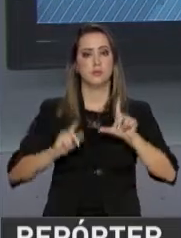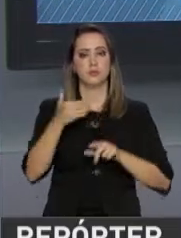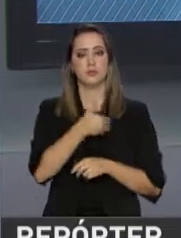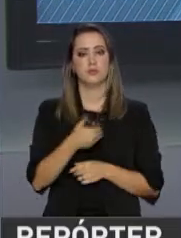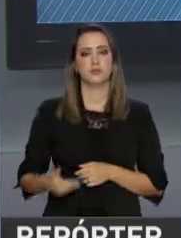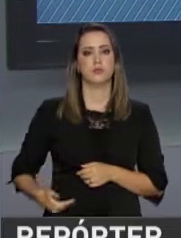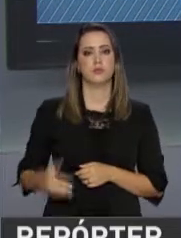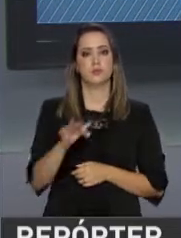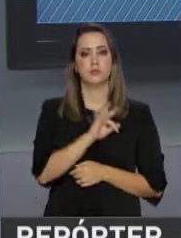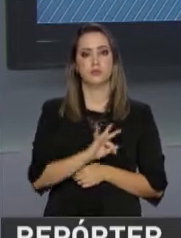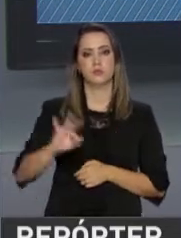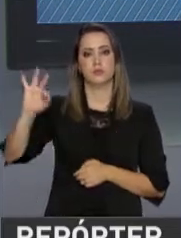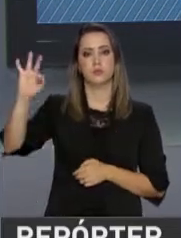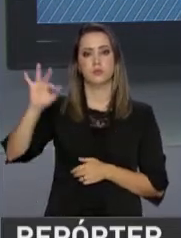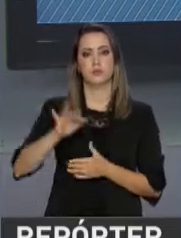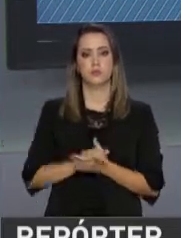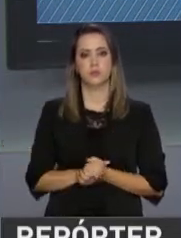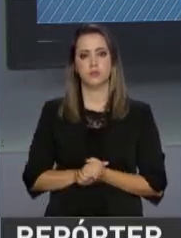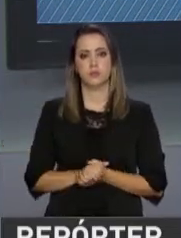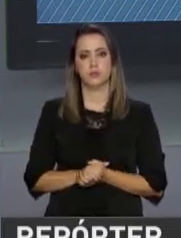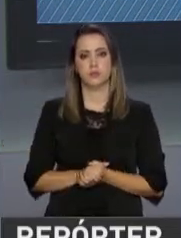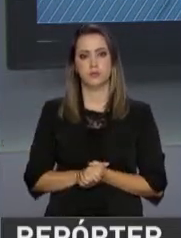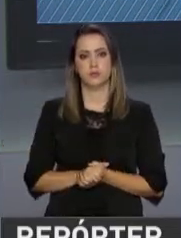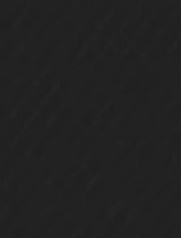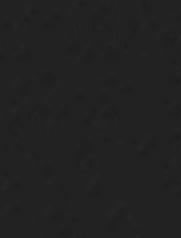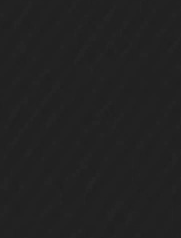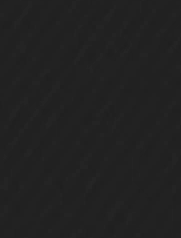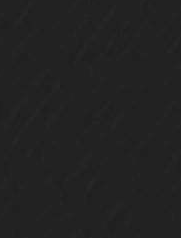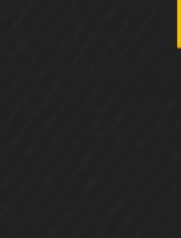e nbr a tv do governo federal